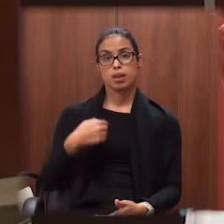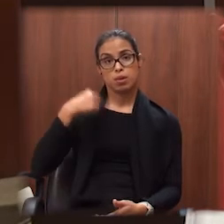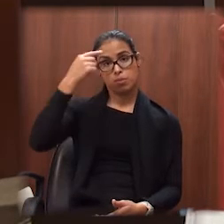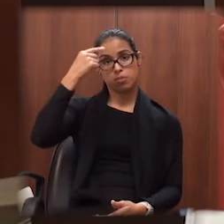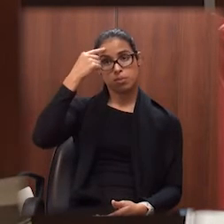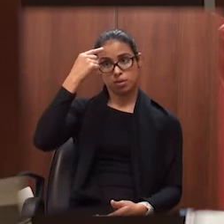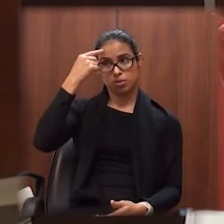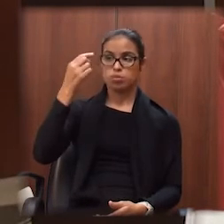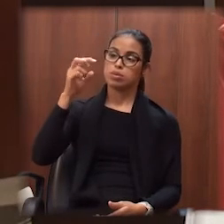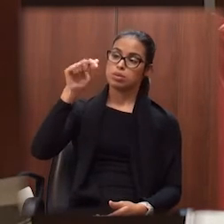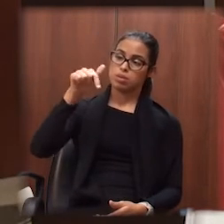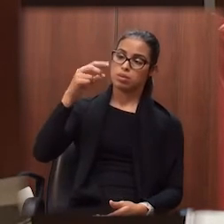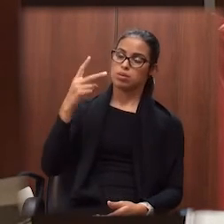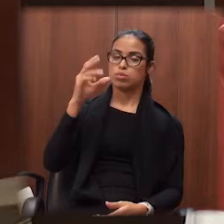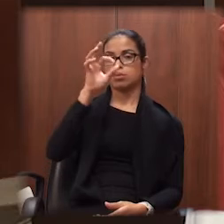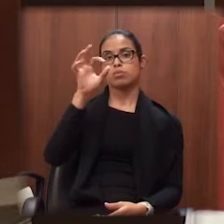72%